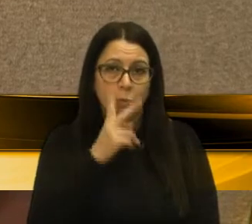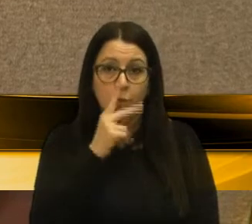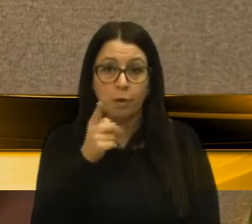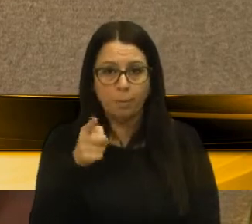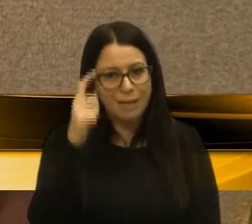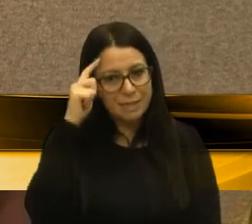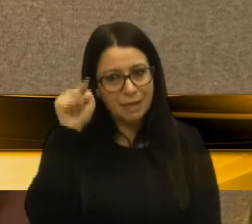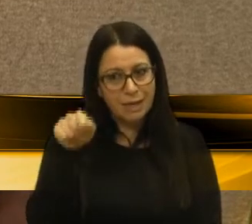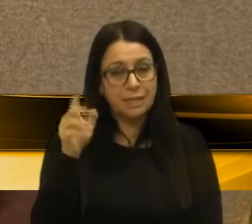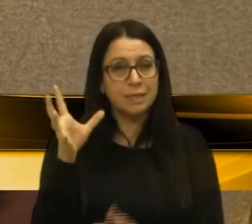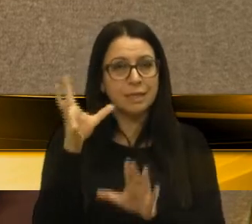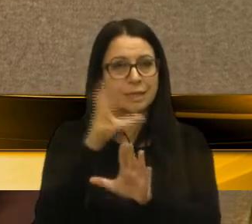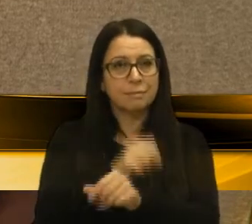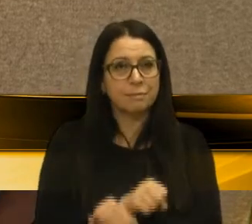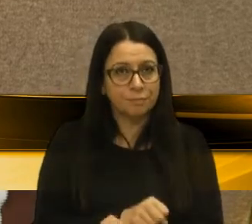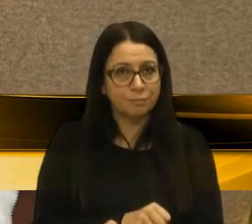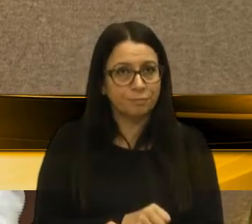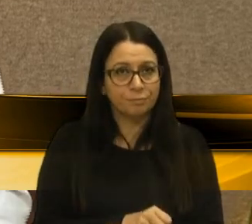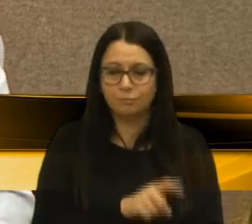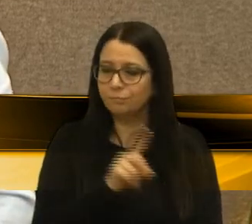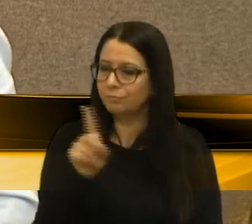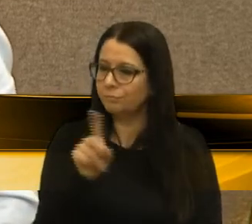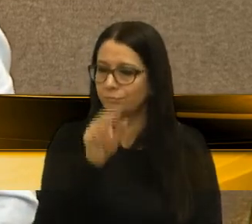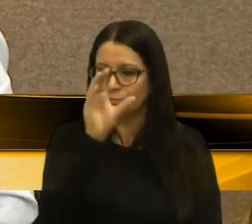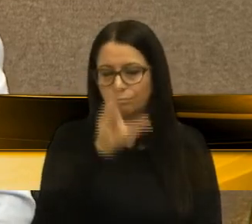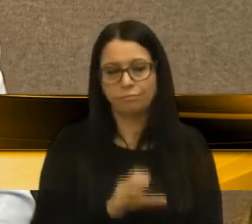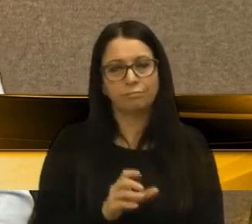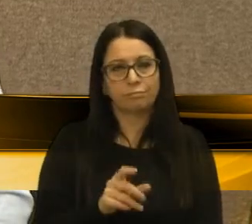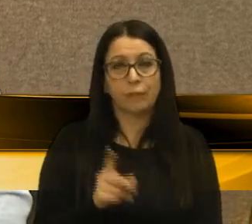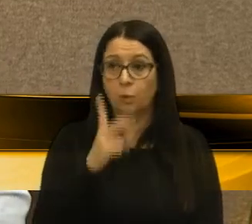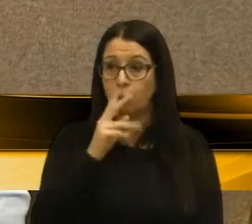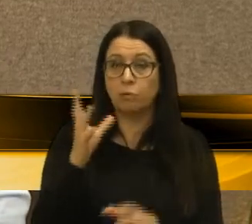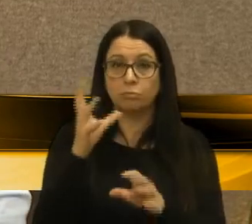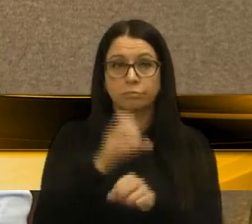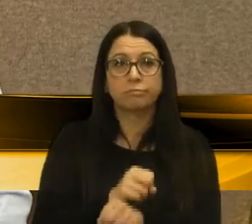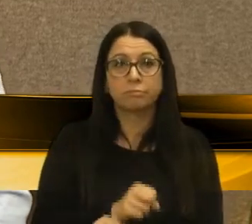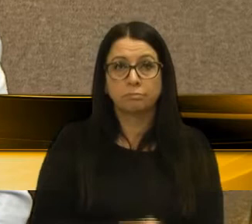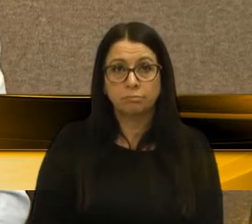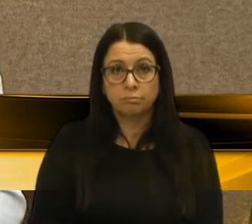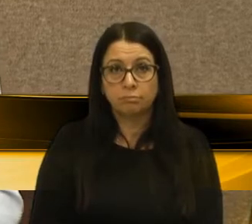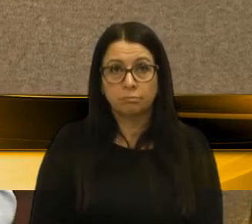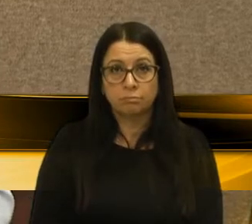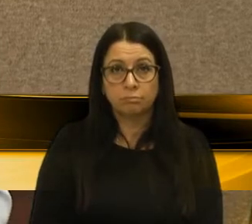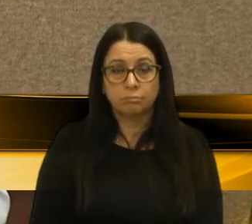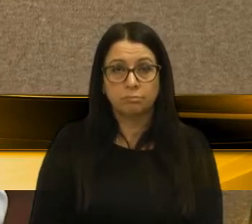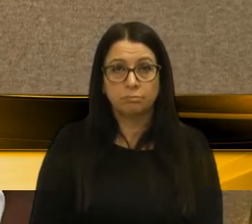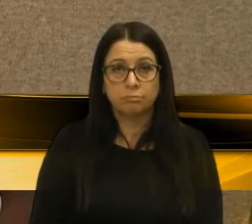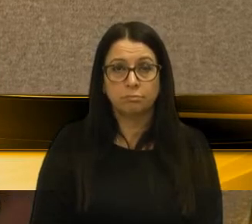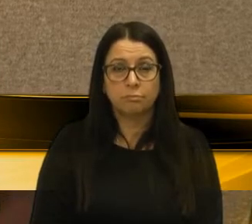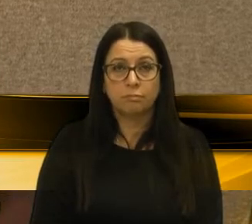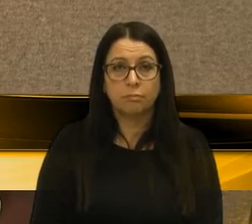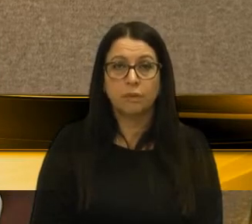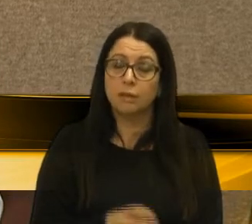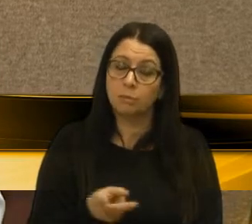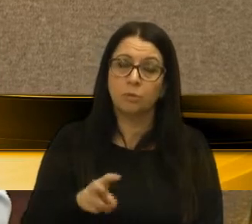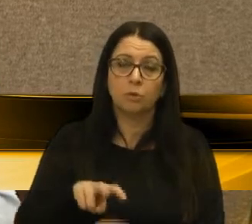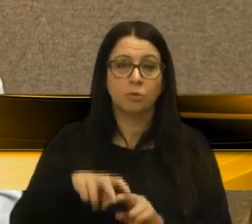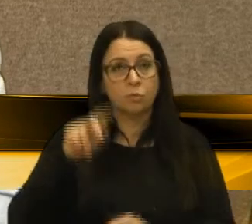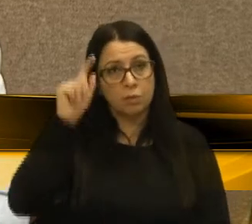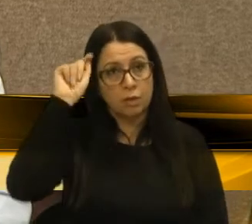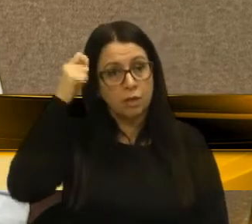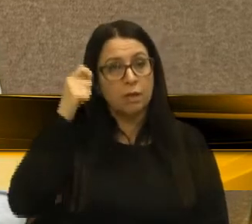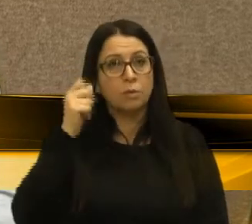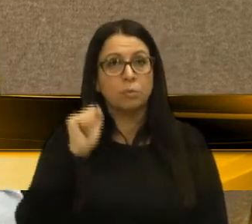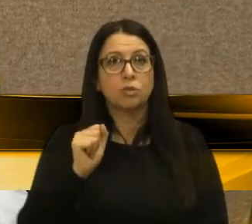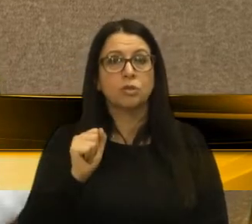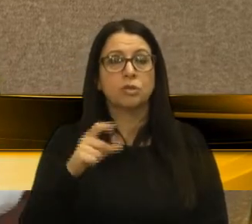animais. Eles não eram cidadãos, eles eram animais. E que, portanto, então, os negros, os africanos, poderiam